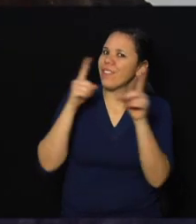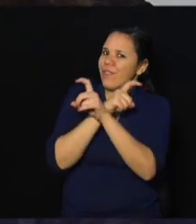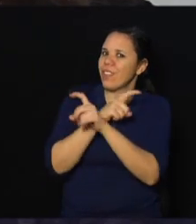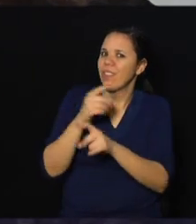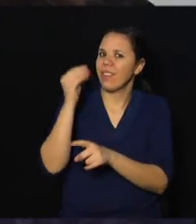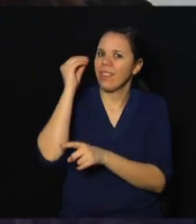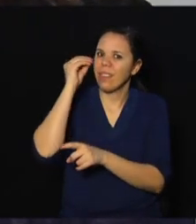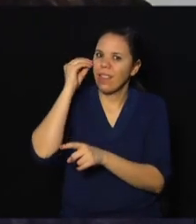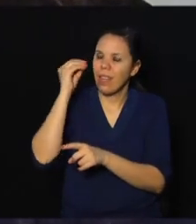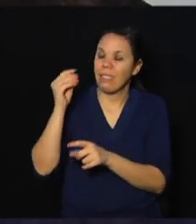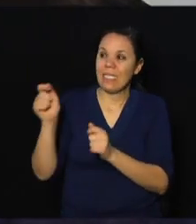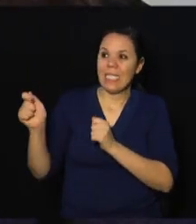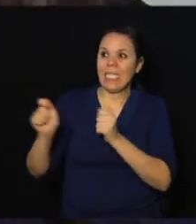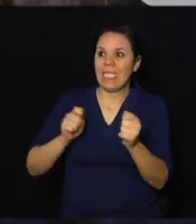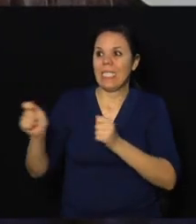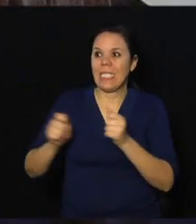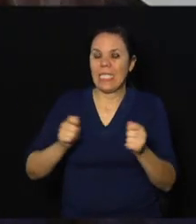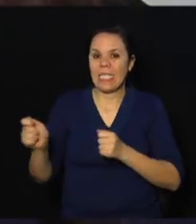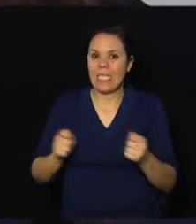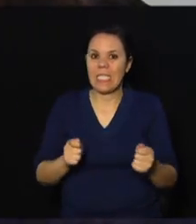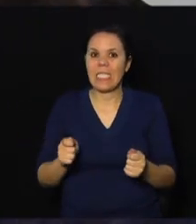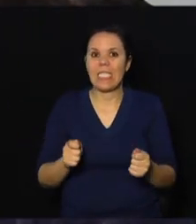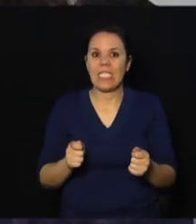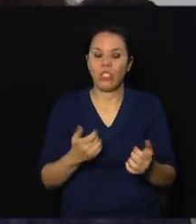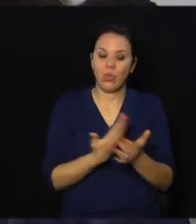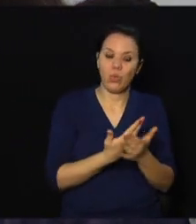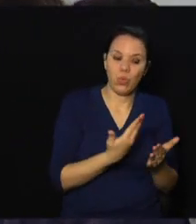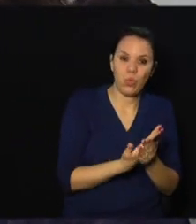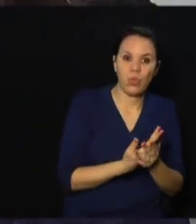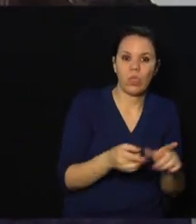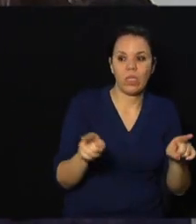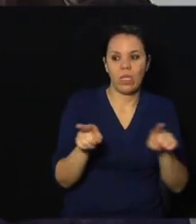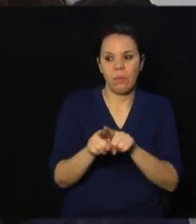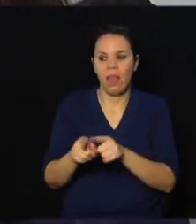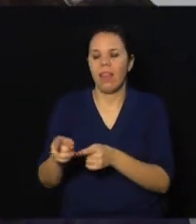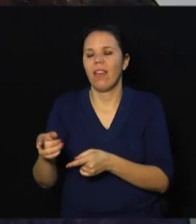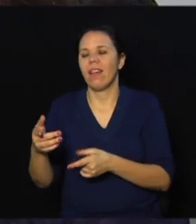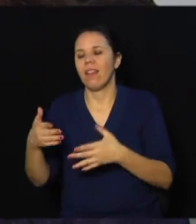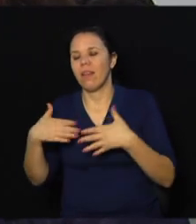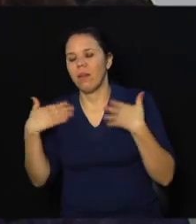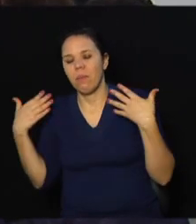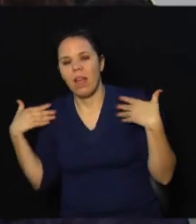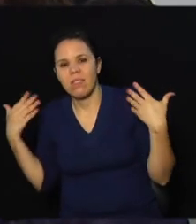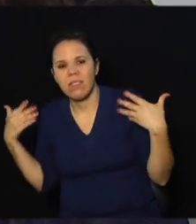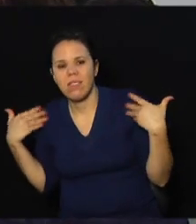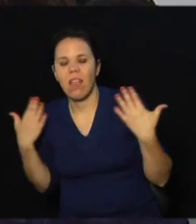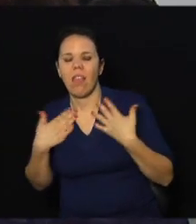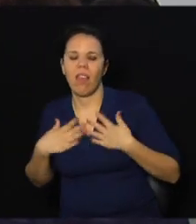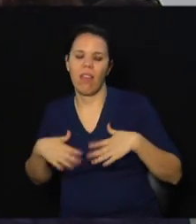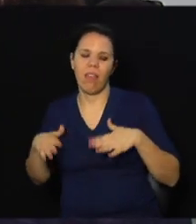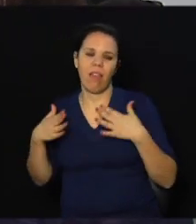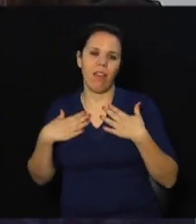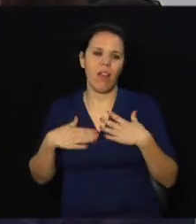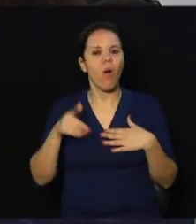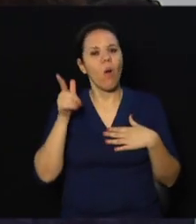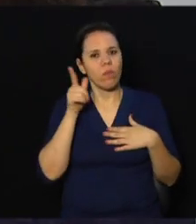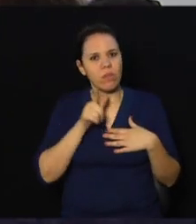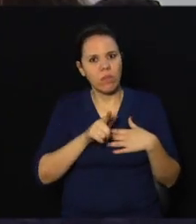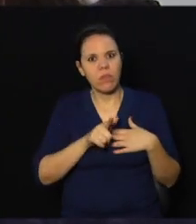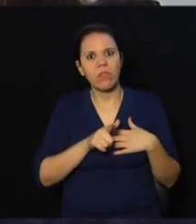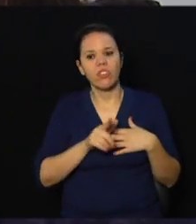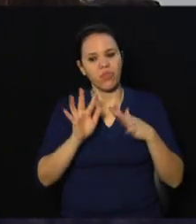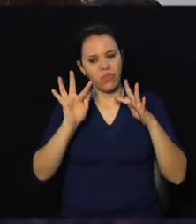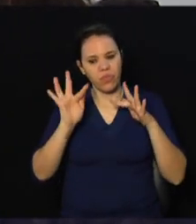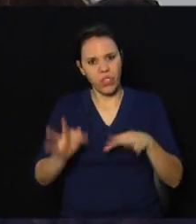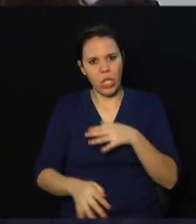tentar ao máximo equilibrar uma rotina de estudos com momentos também de lazer, de descanso, para que consigam, no final